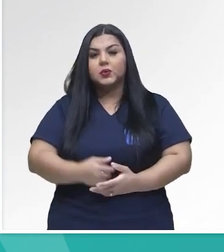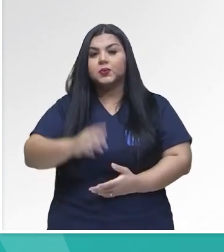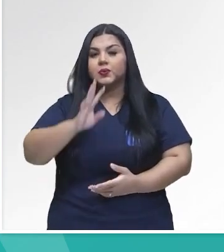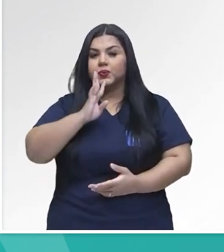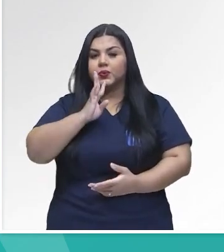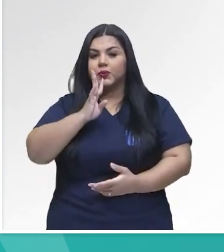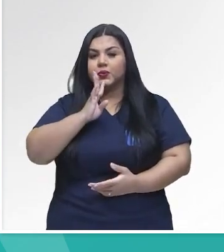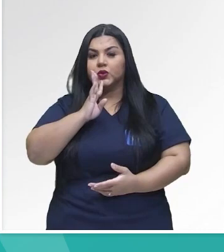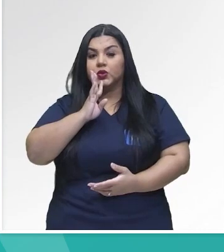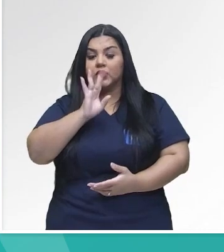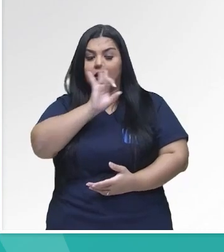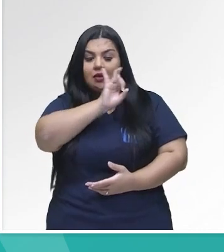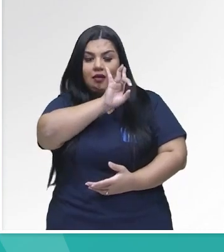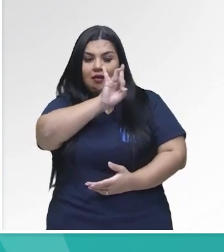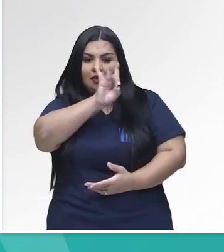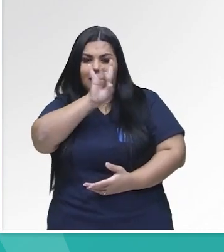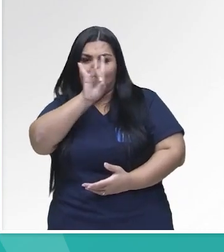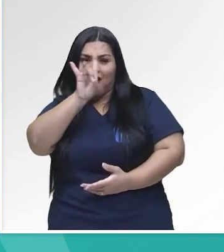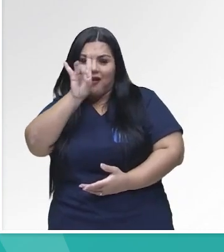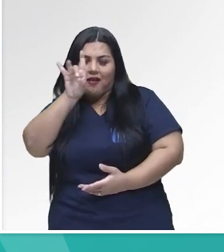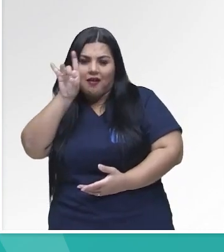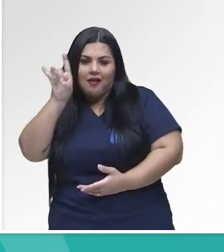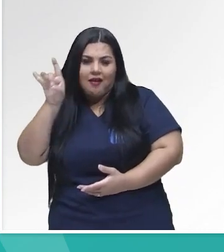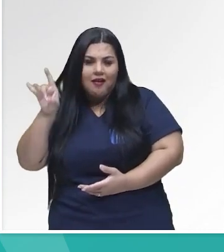conhecer as peças do xadrez.